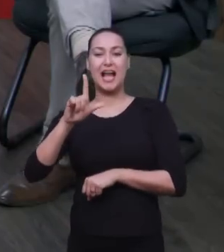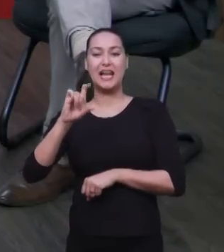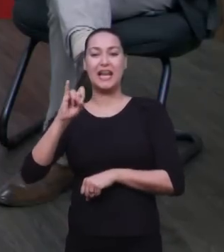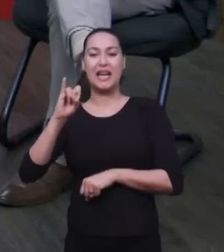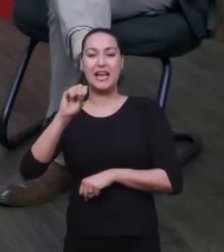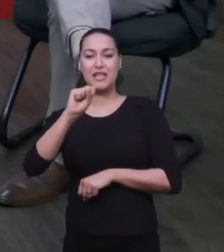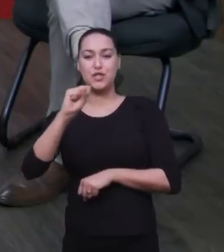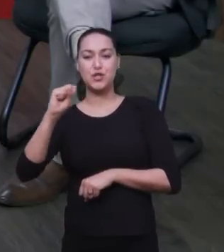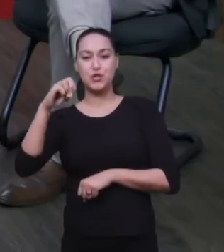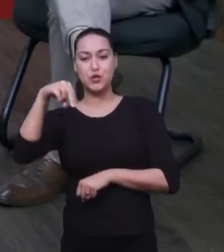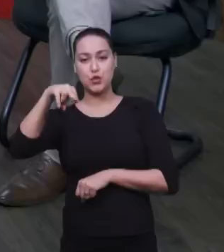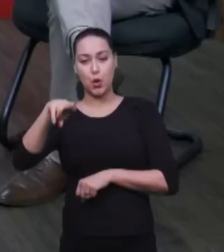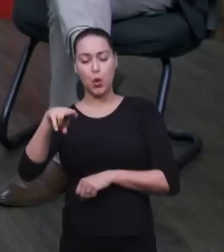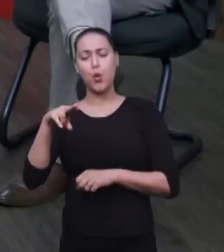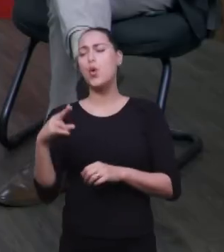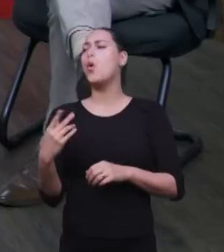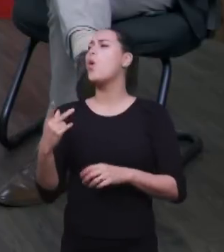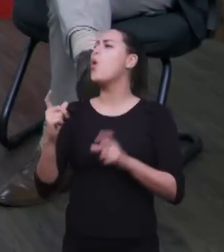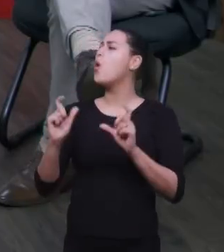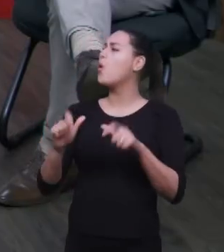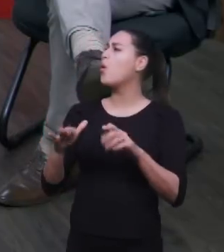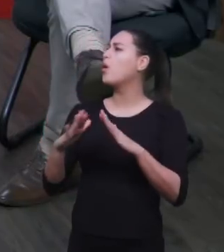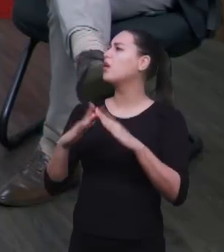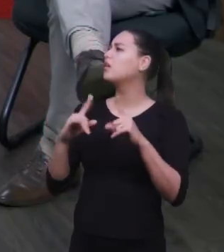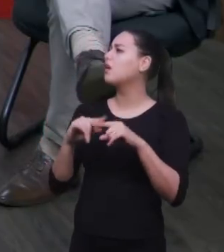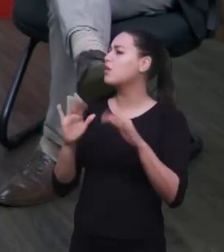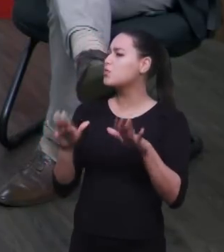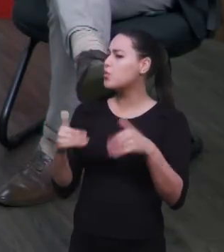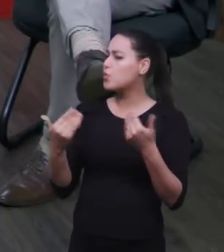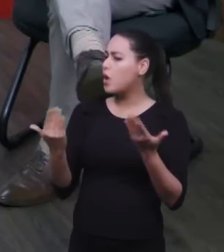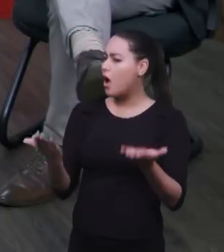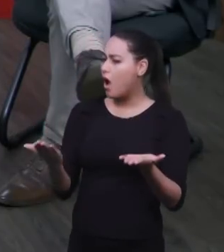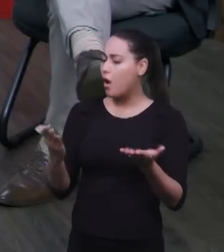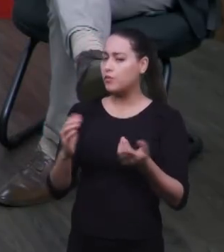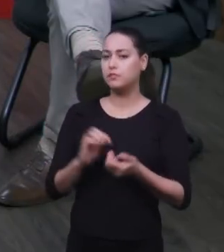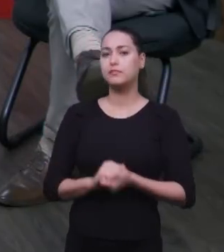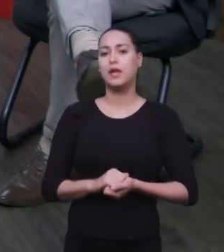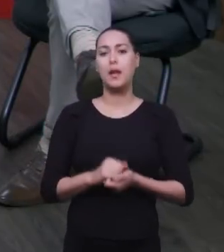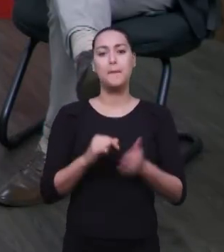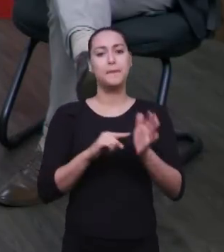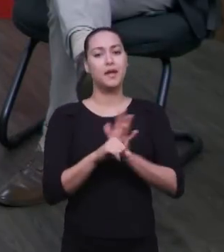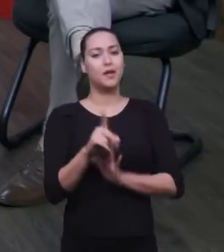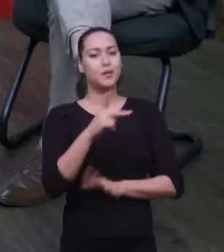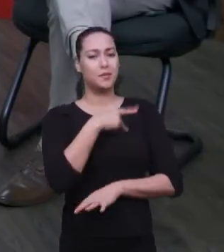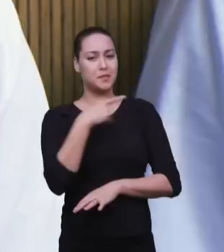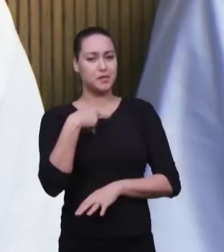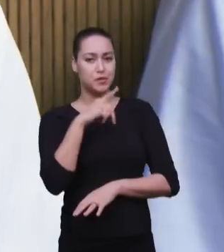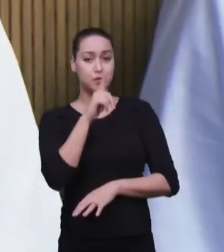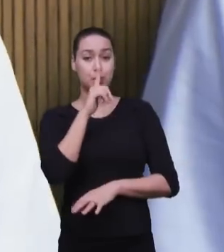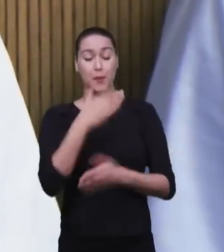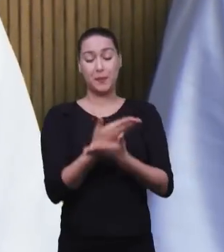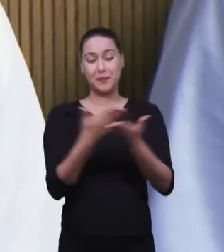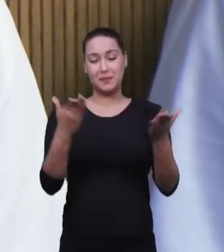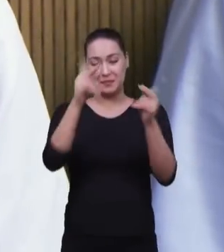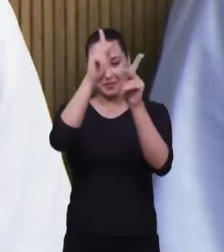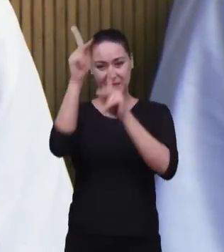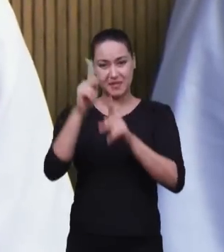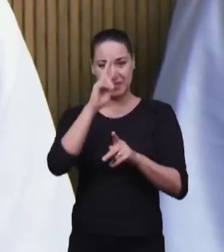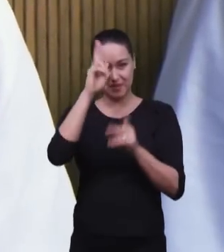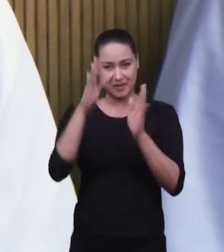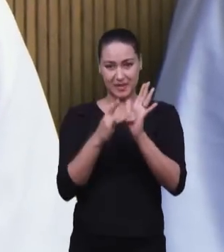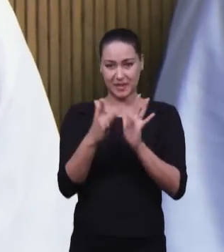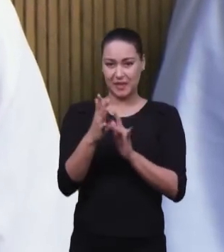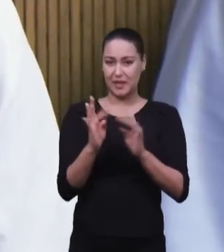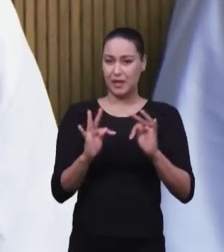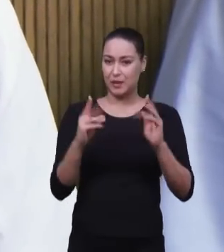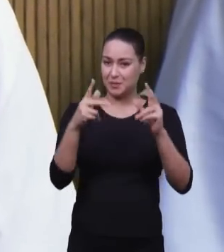um jovem. Thalisson, fala pra gente de qual igreja você é e faz a sua pergunta para o pastor Gilson. Pai do Senhor Jesus a todos, presente